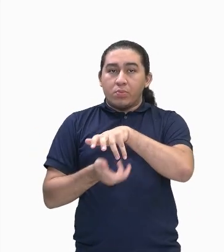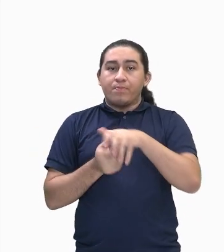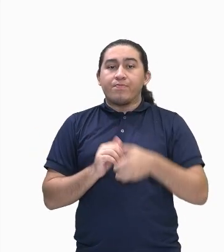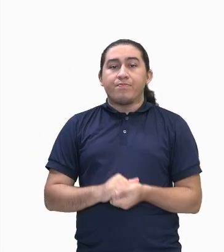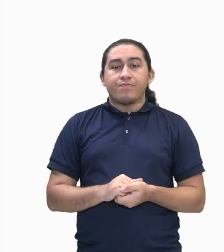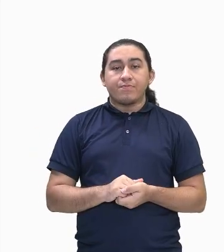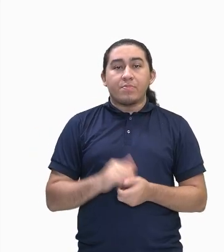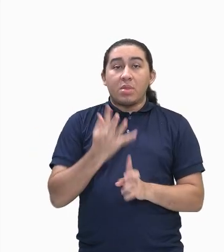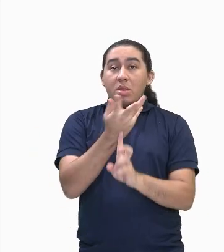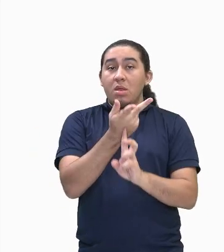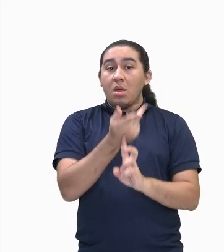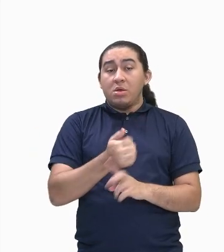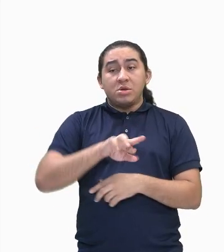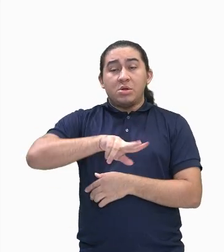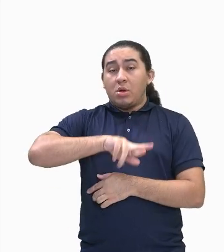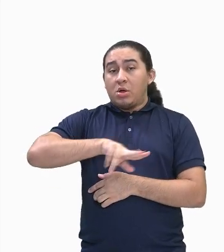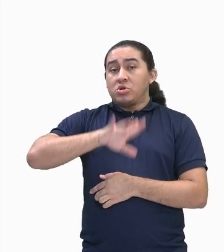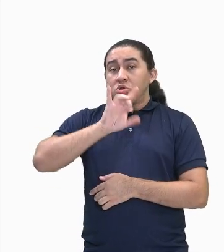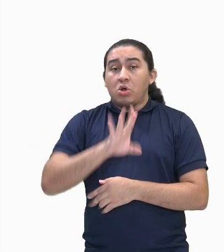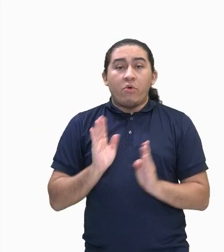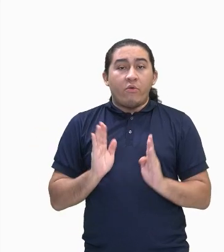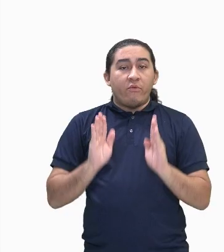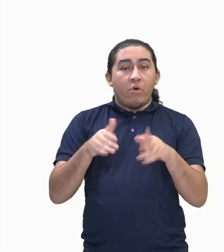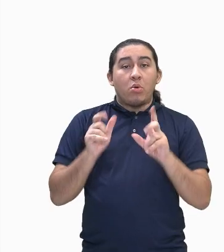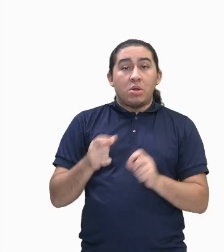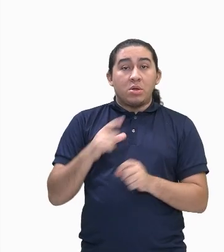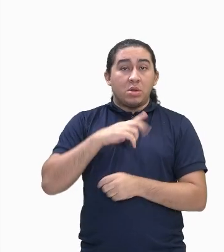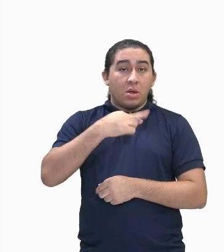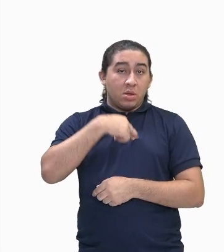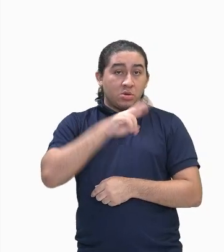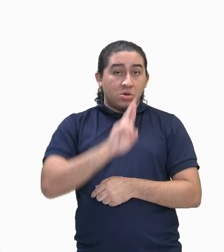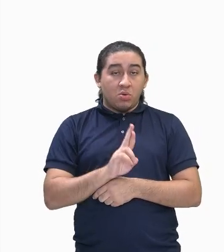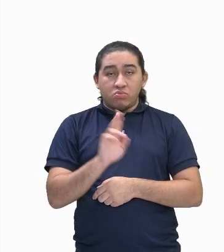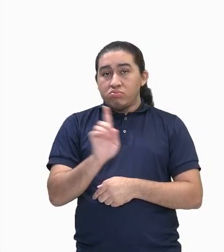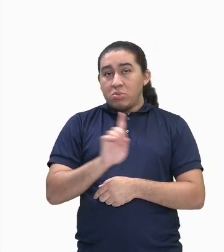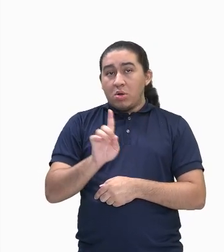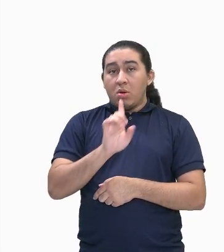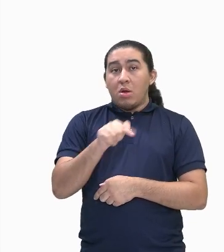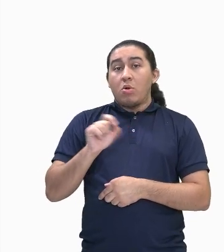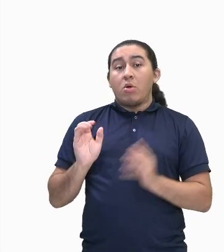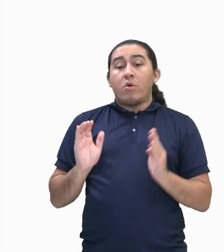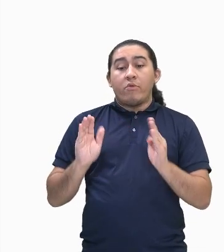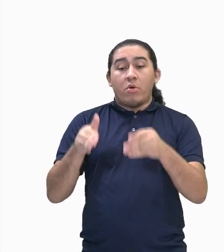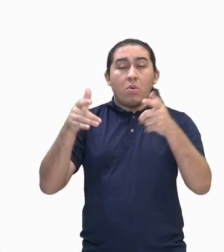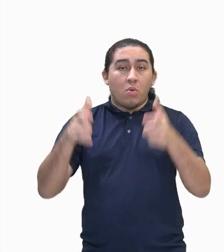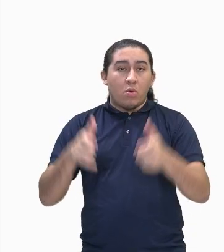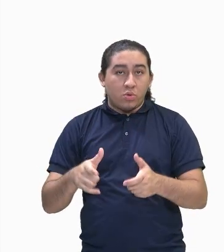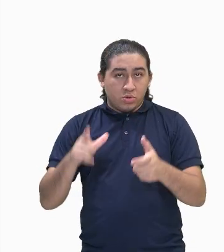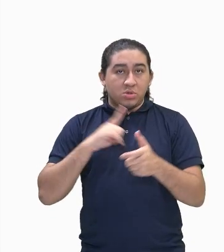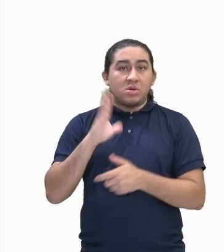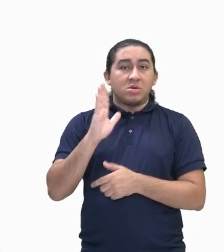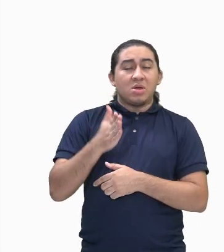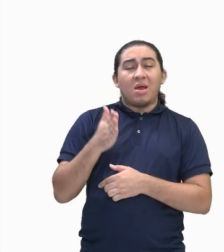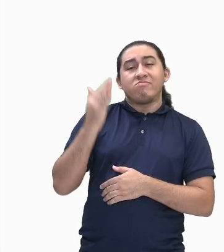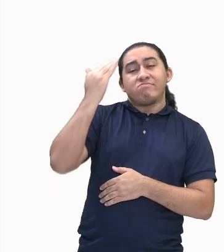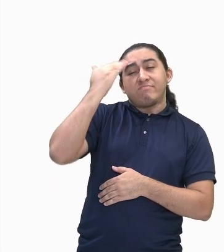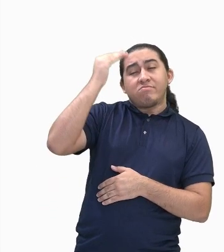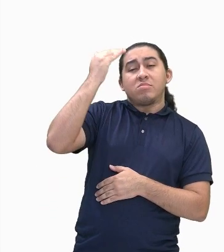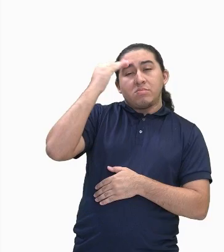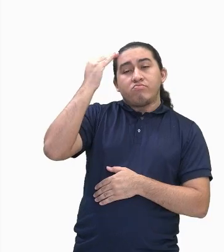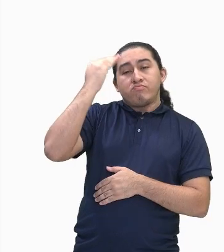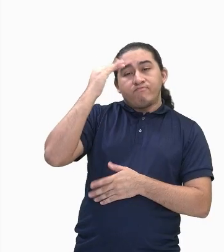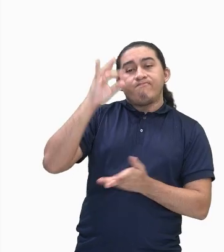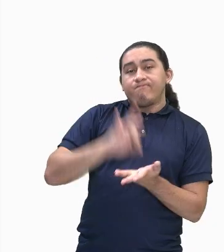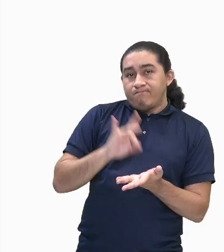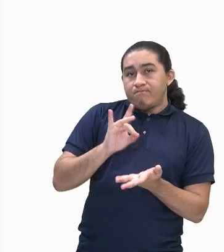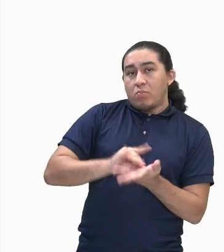era muito voltada para a religiosidade, mas sim os homens já começaram a compreender